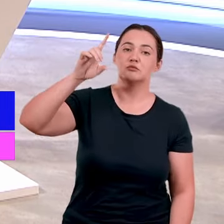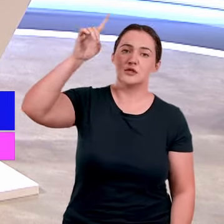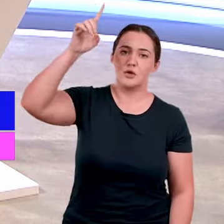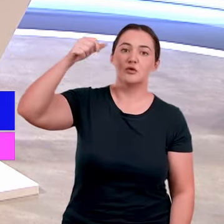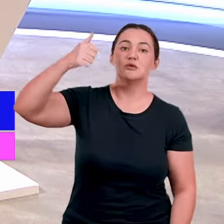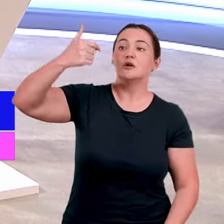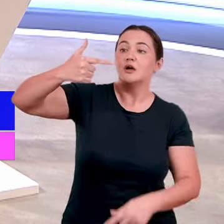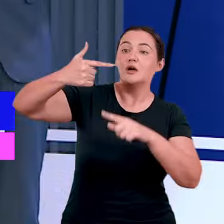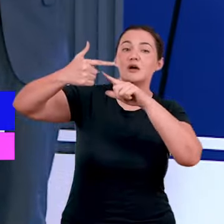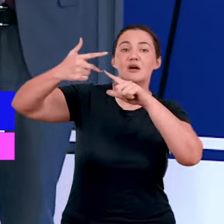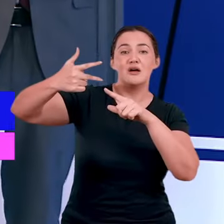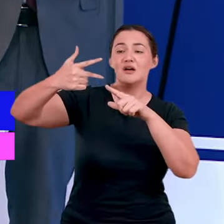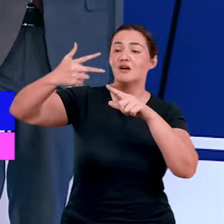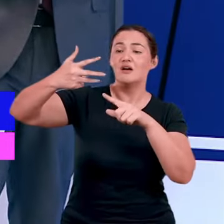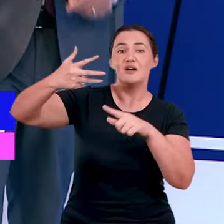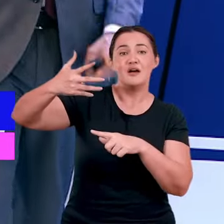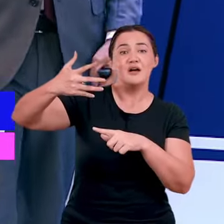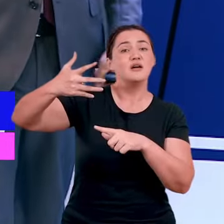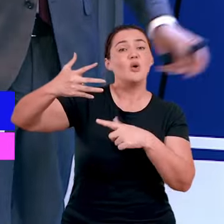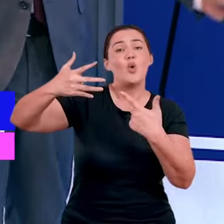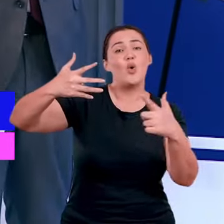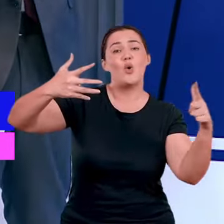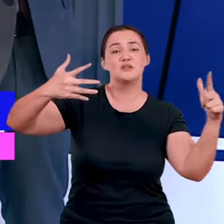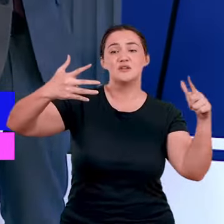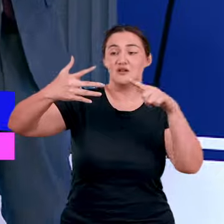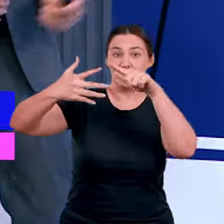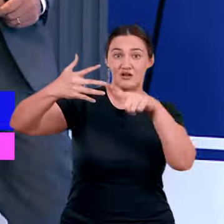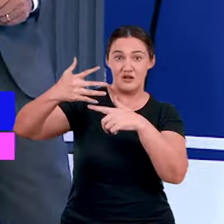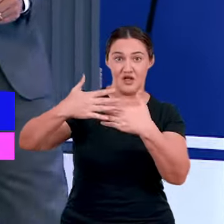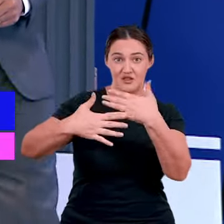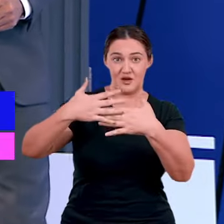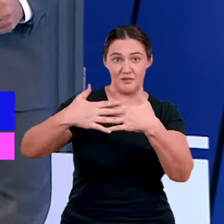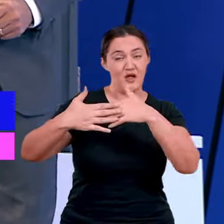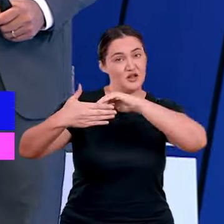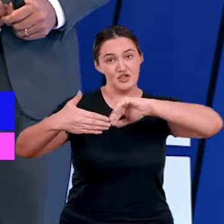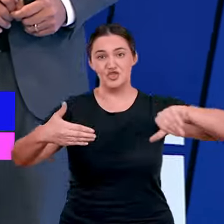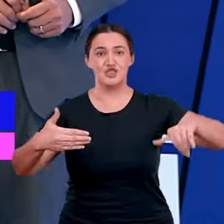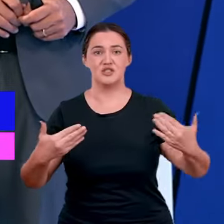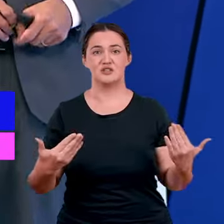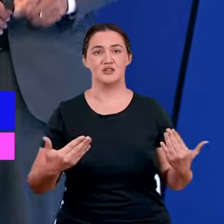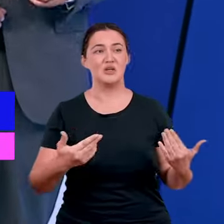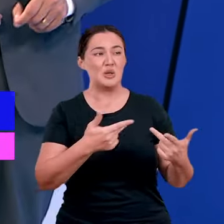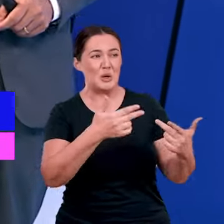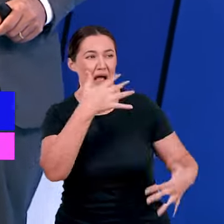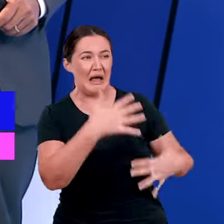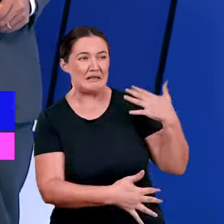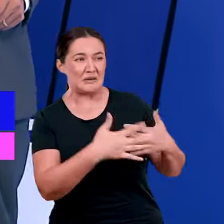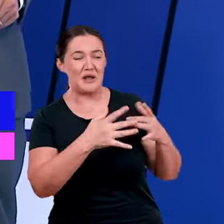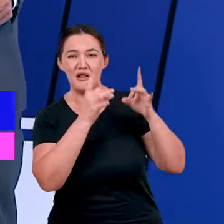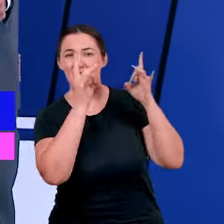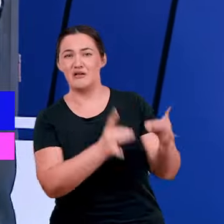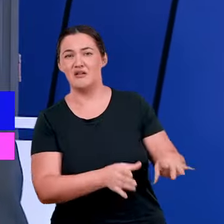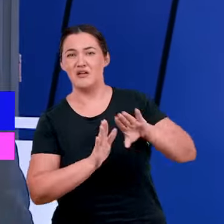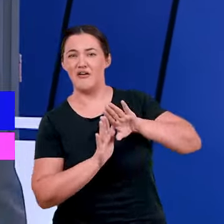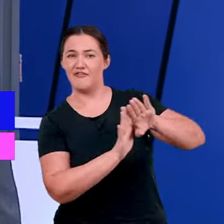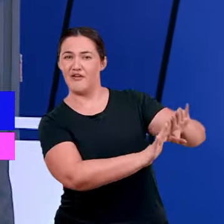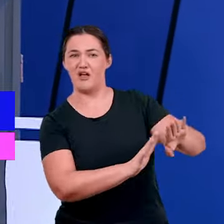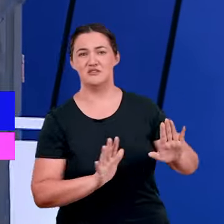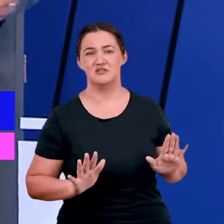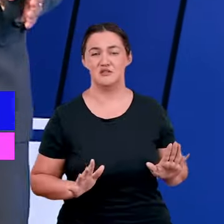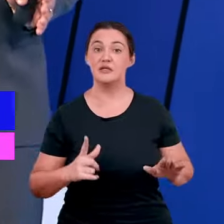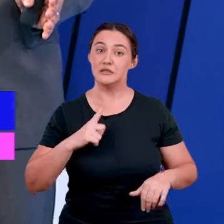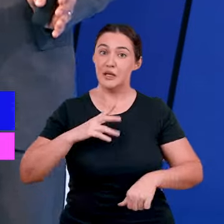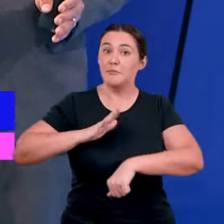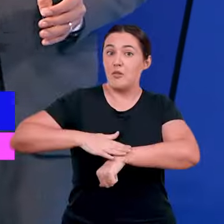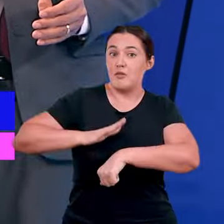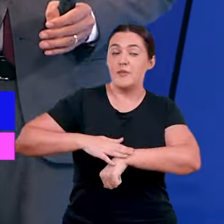você. Se qualquer coisa atrapalha, tira, deixa de lado, abandona, se afasta.